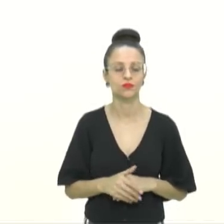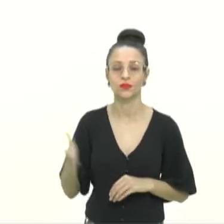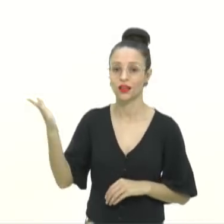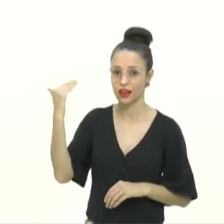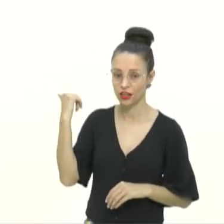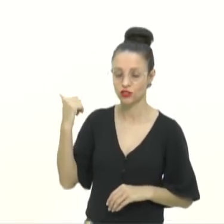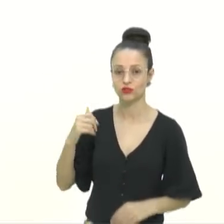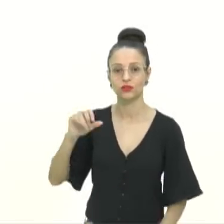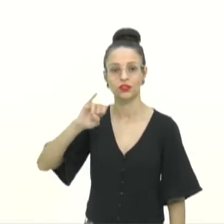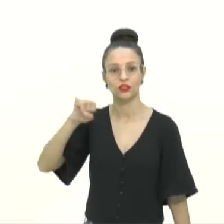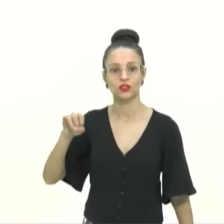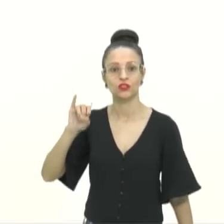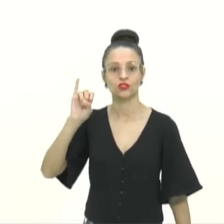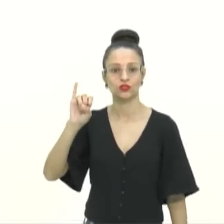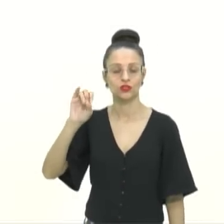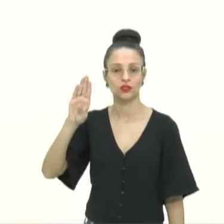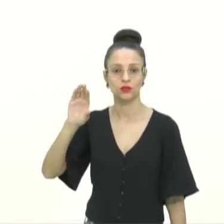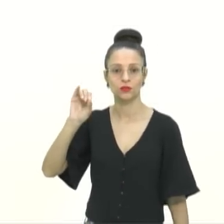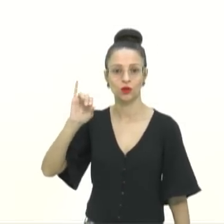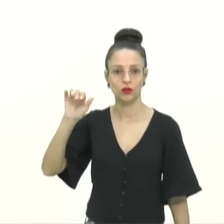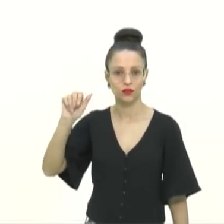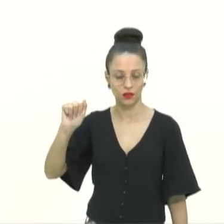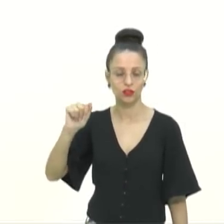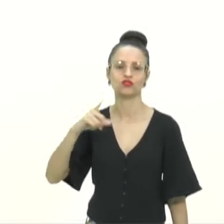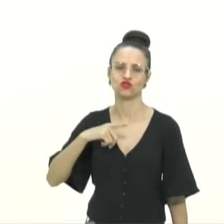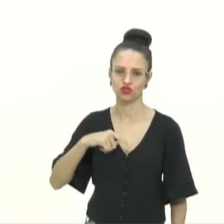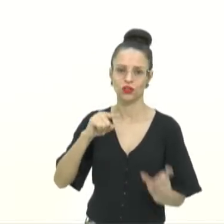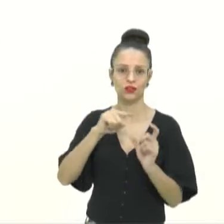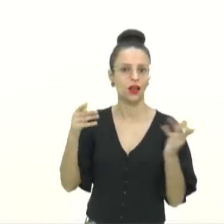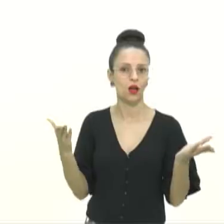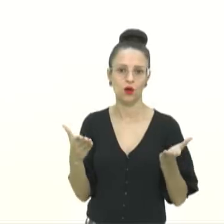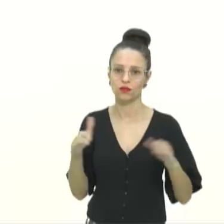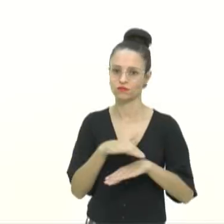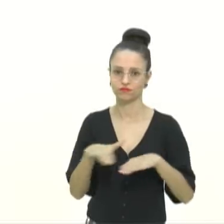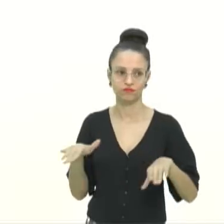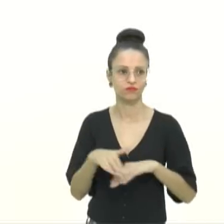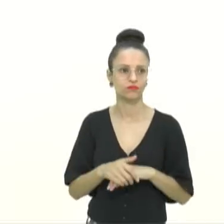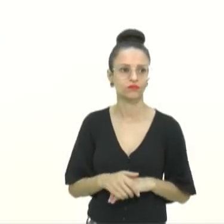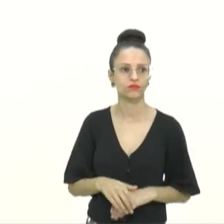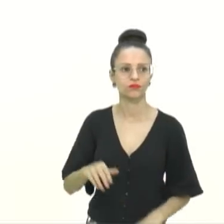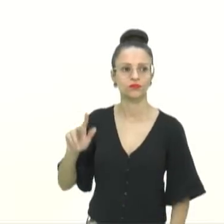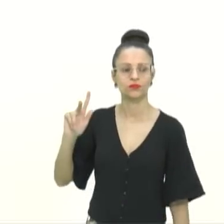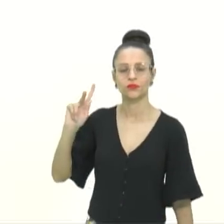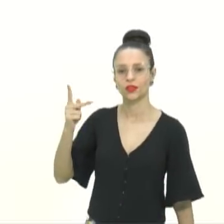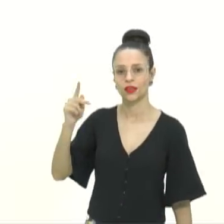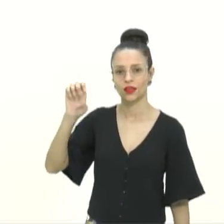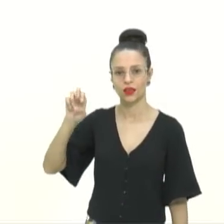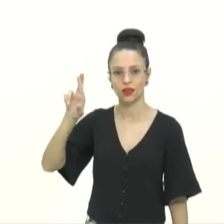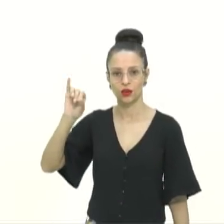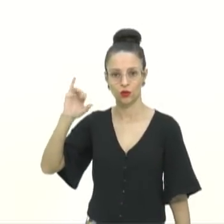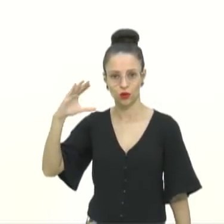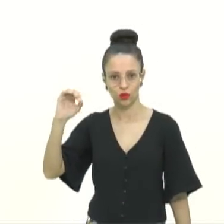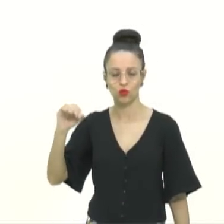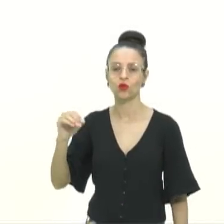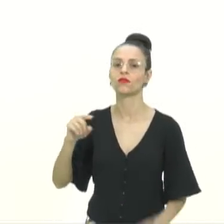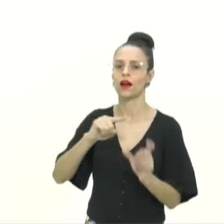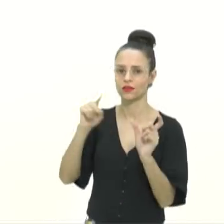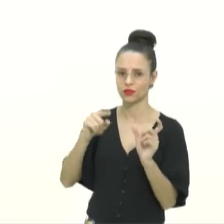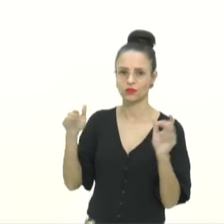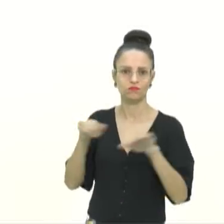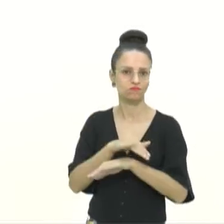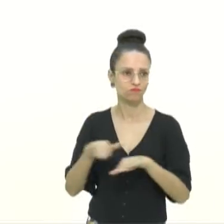antes era jiboia, tinha acento, agora não tem mais. Heróico tinha acento, não tem